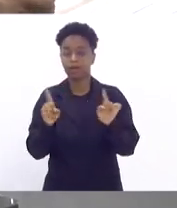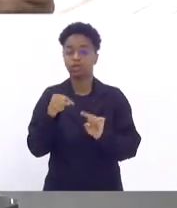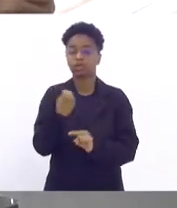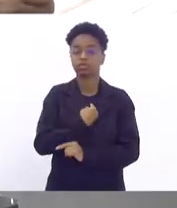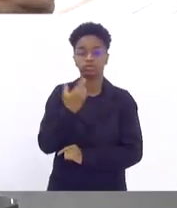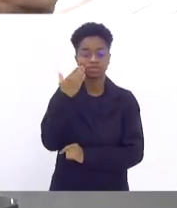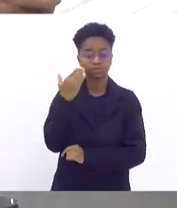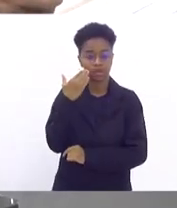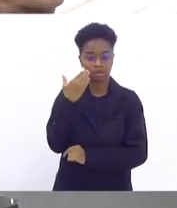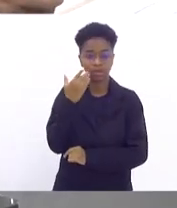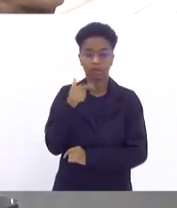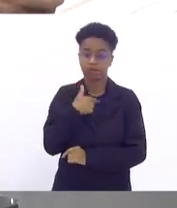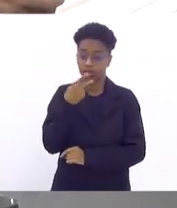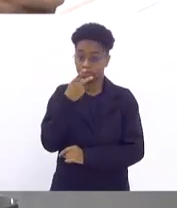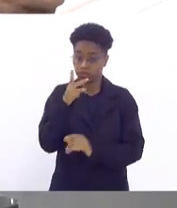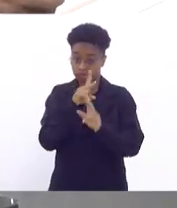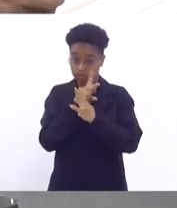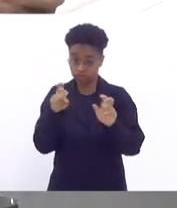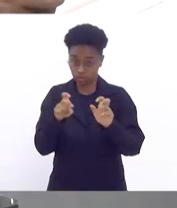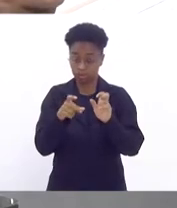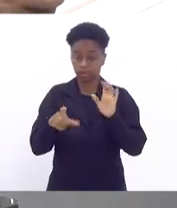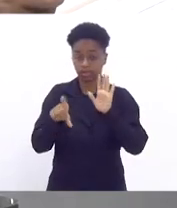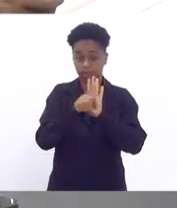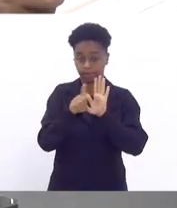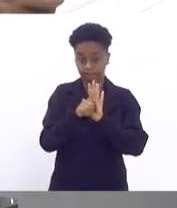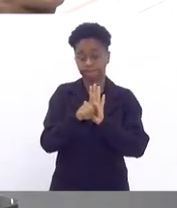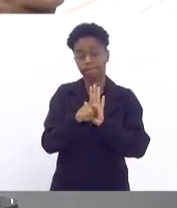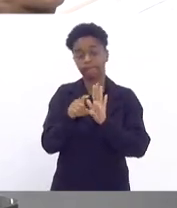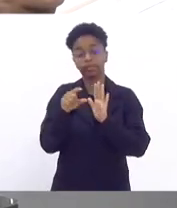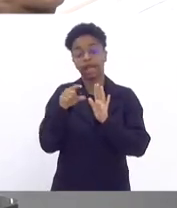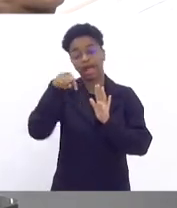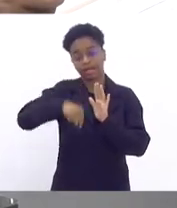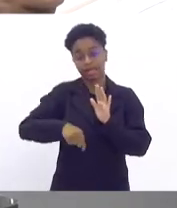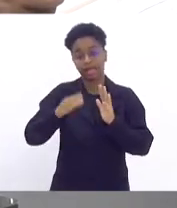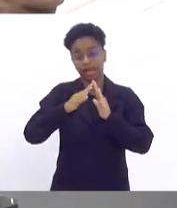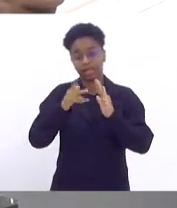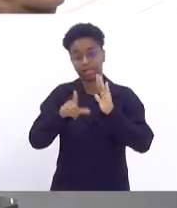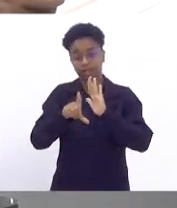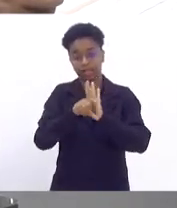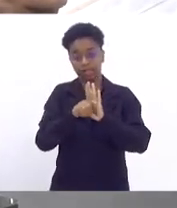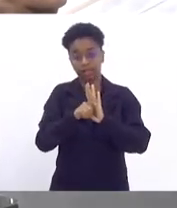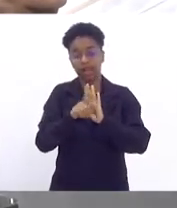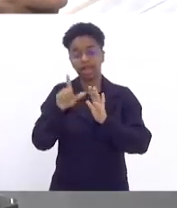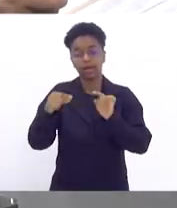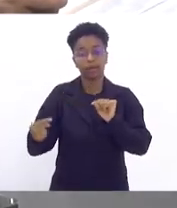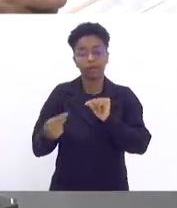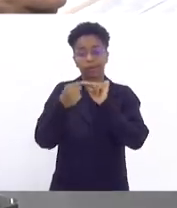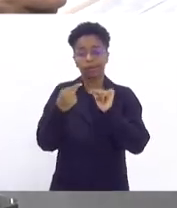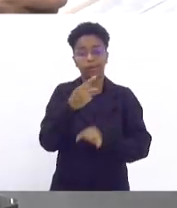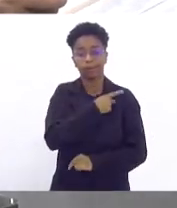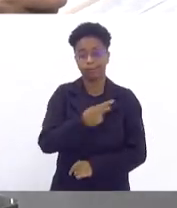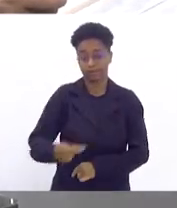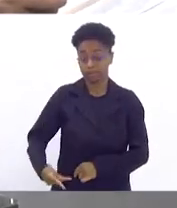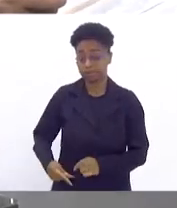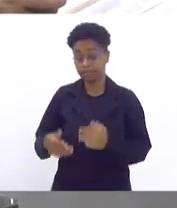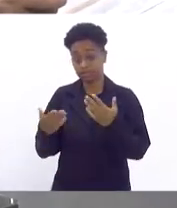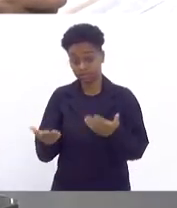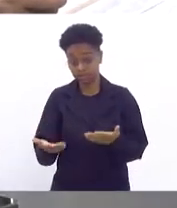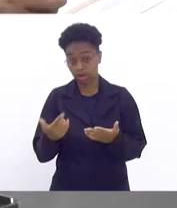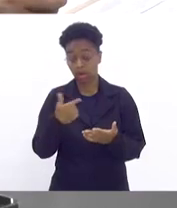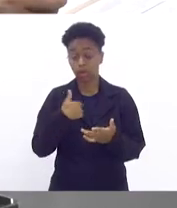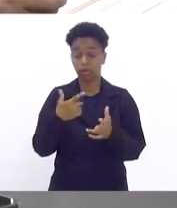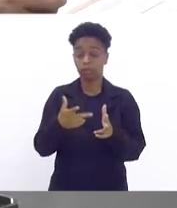não tô me referindo a essa legislatura a casa de fato como toda a casa de leis é uma casa presidencialista o que eu